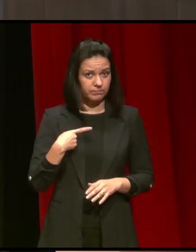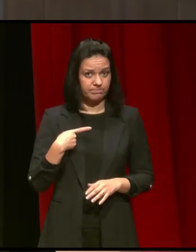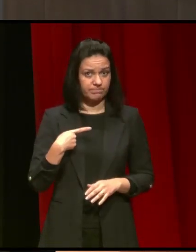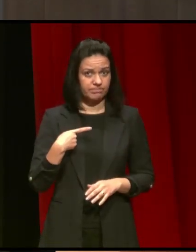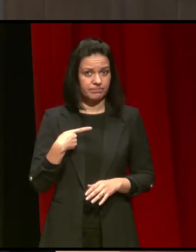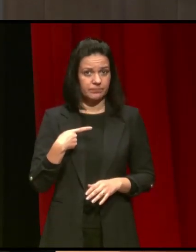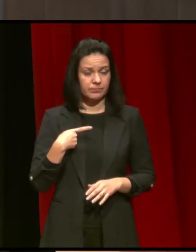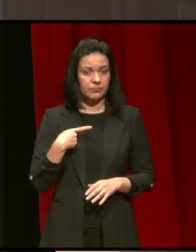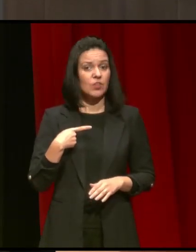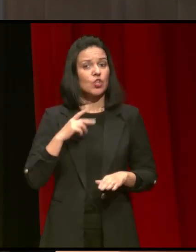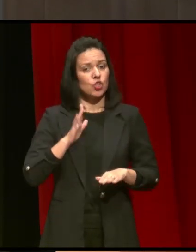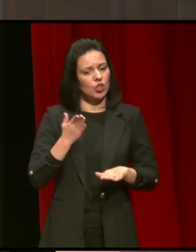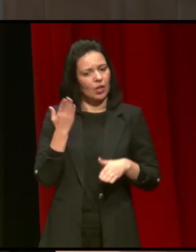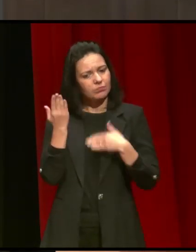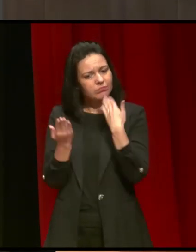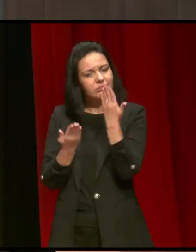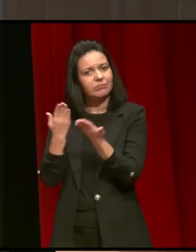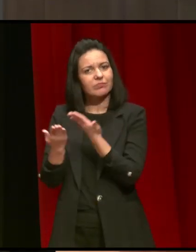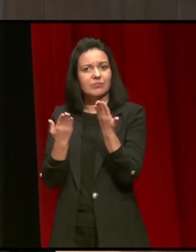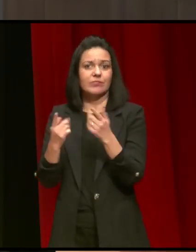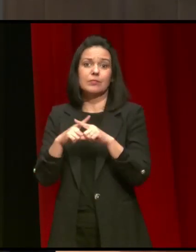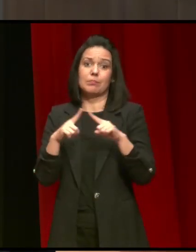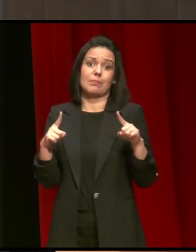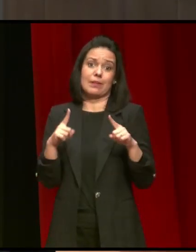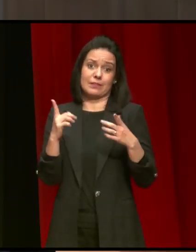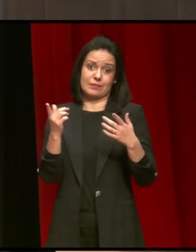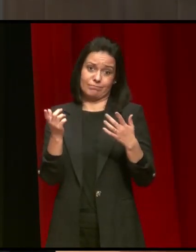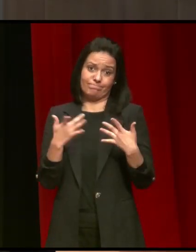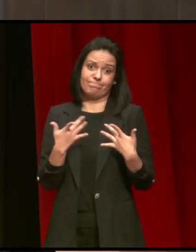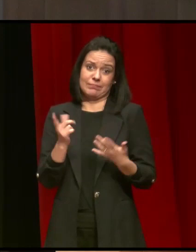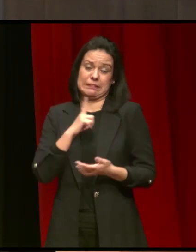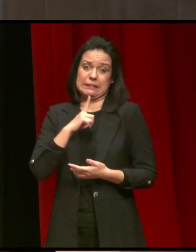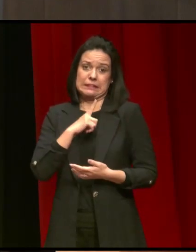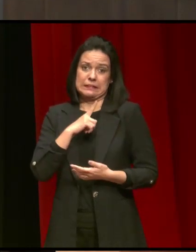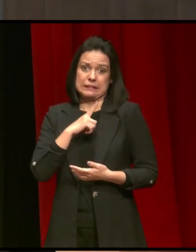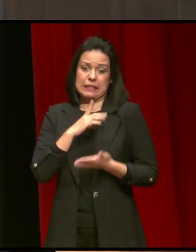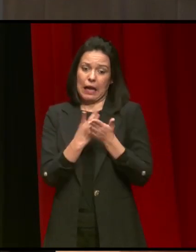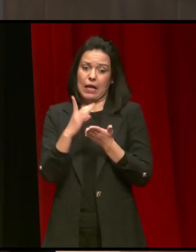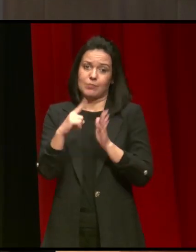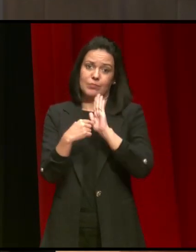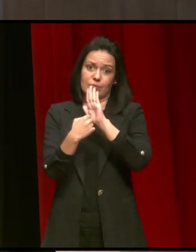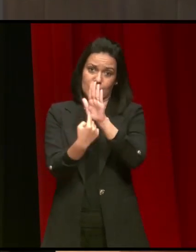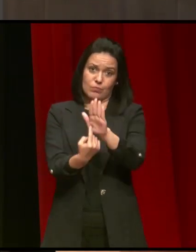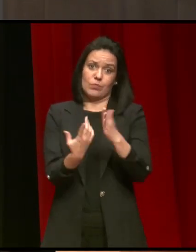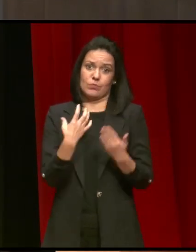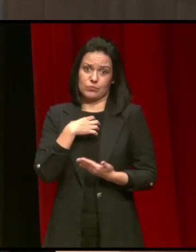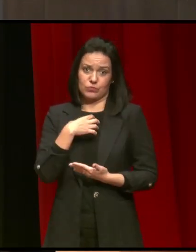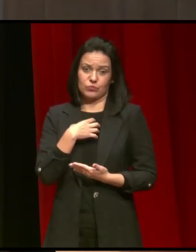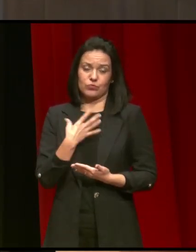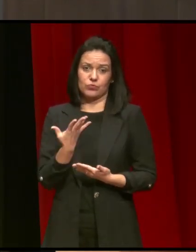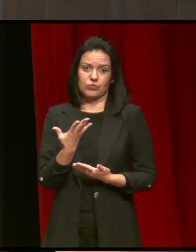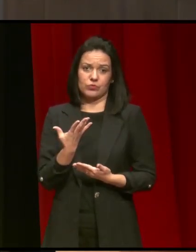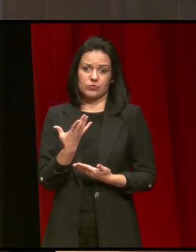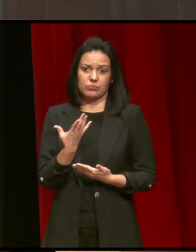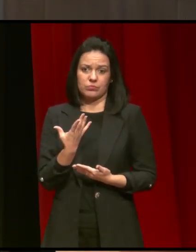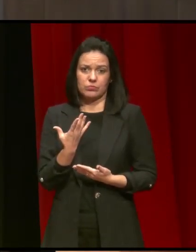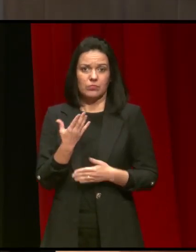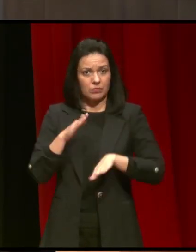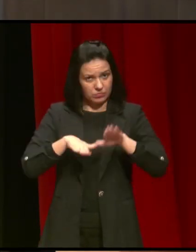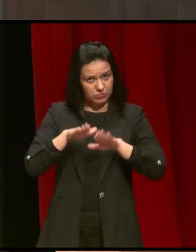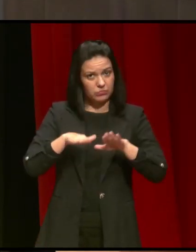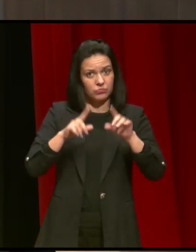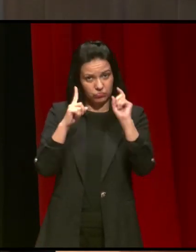Ele serviu a Deus com aquele espinho na carne até morrer. Ele era um cara feliz? Eu acho que sim, mas ele teve